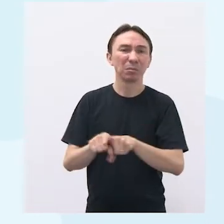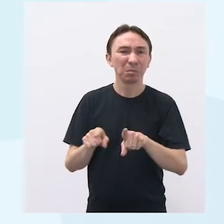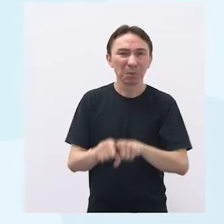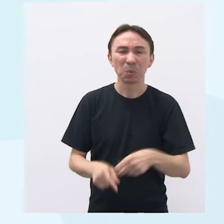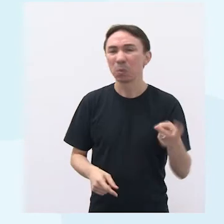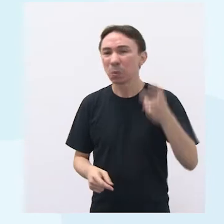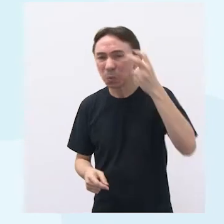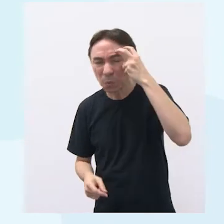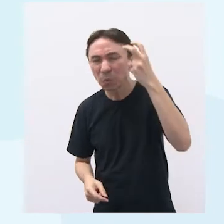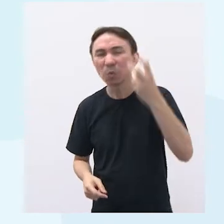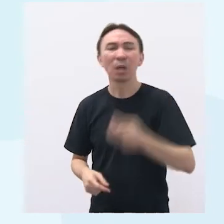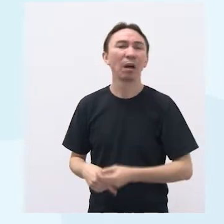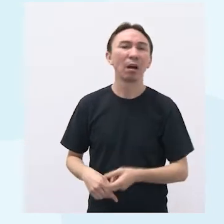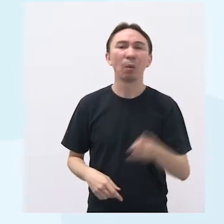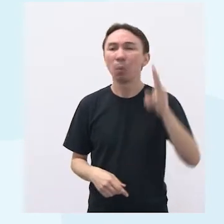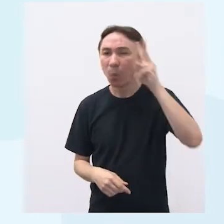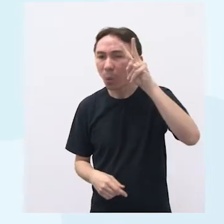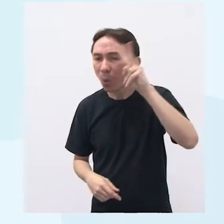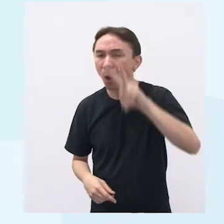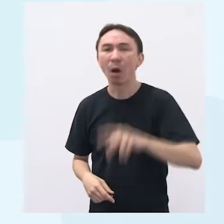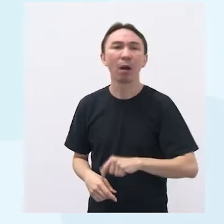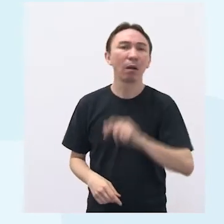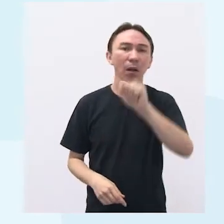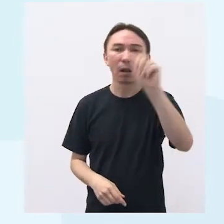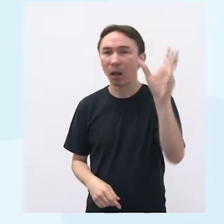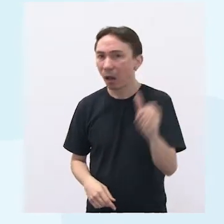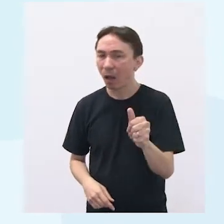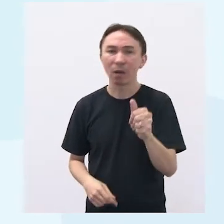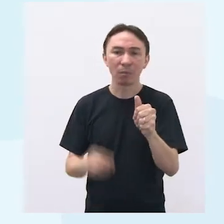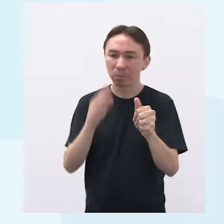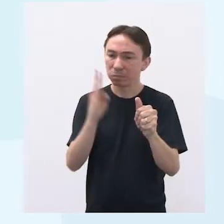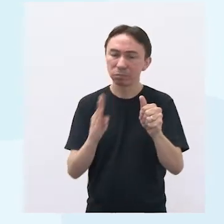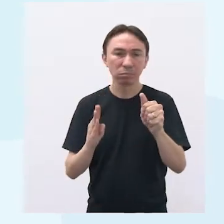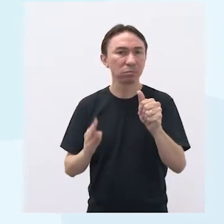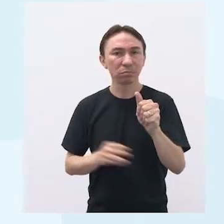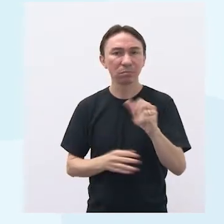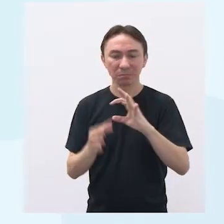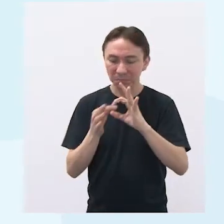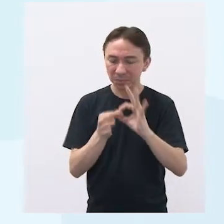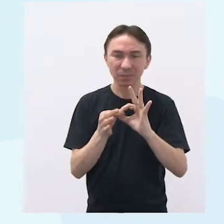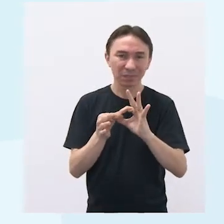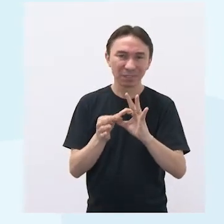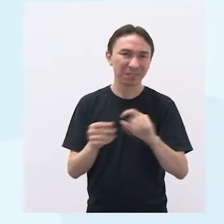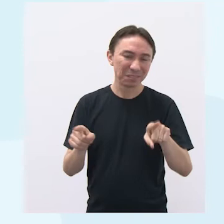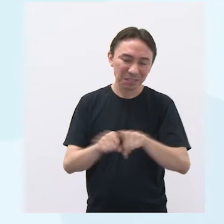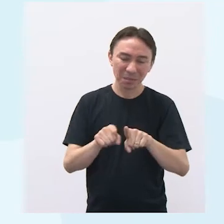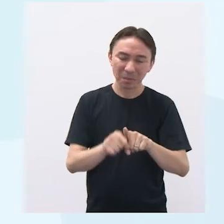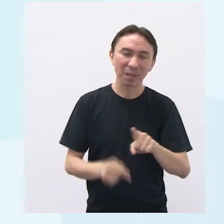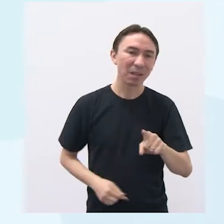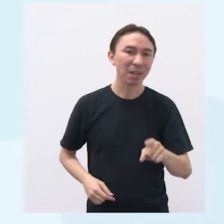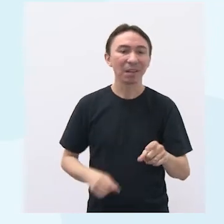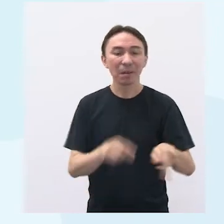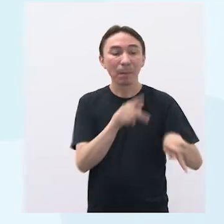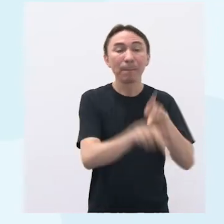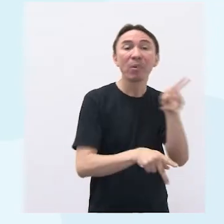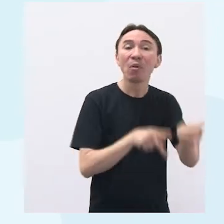construção histórica afro-brasileira e africana, e também de povos indígenas, né, logo em seguida, lá na